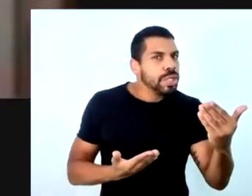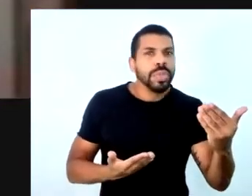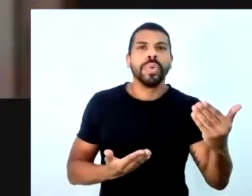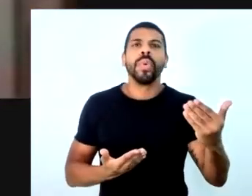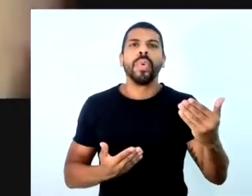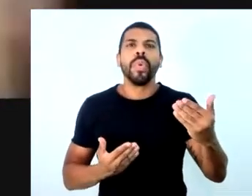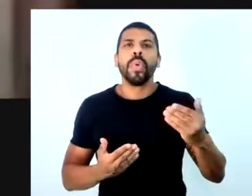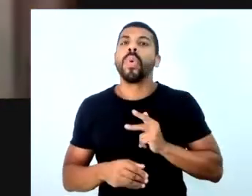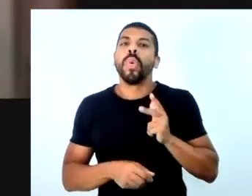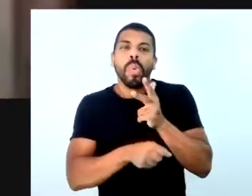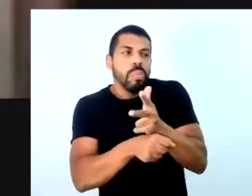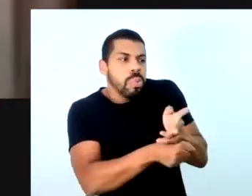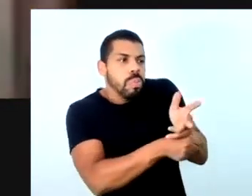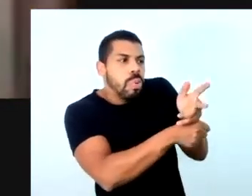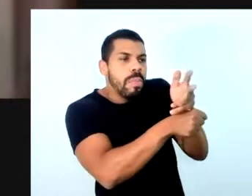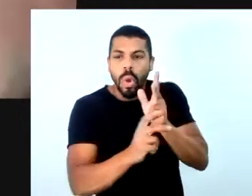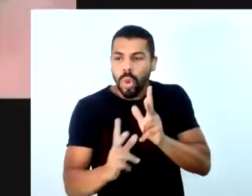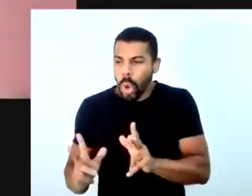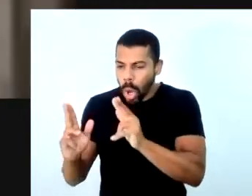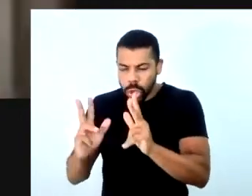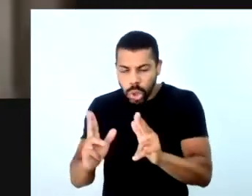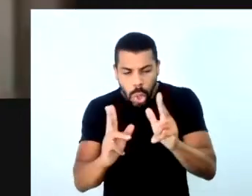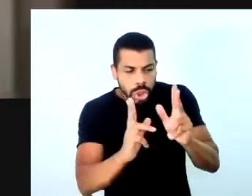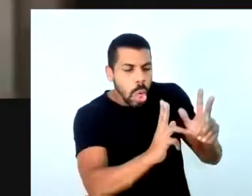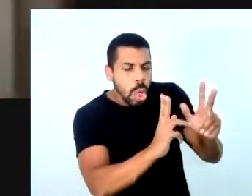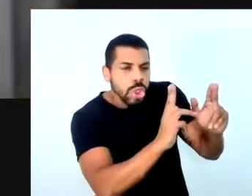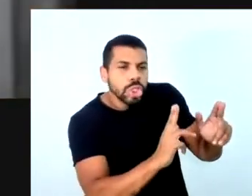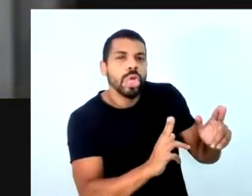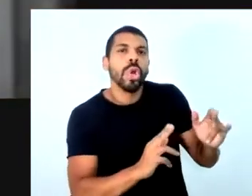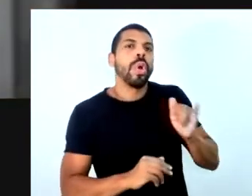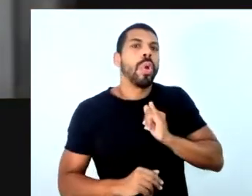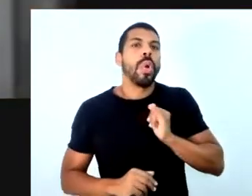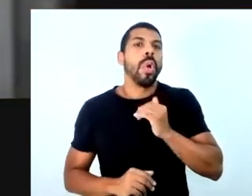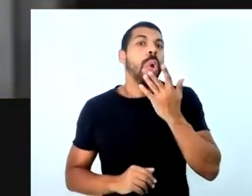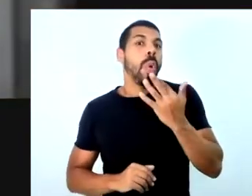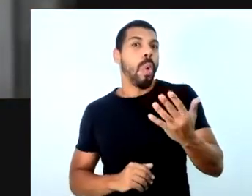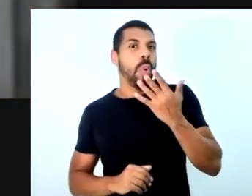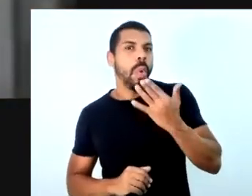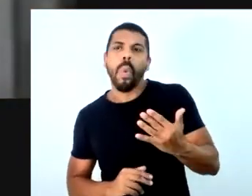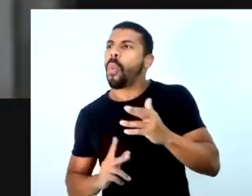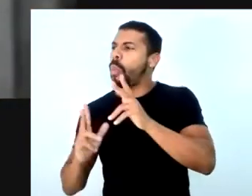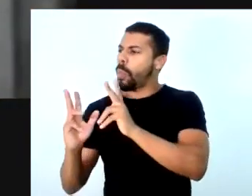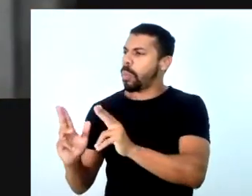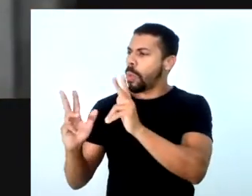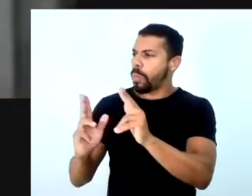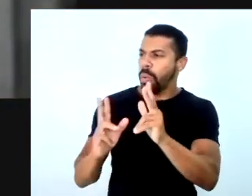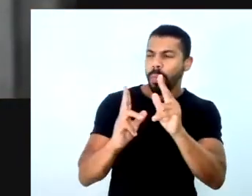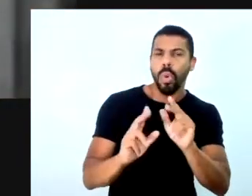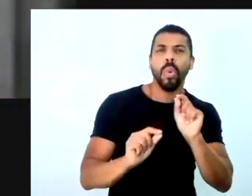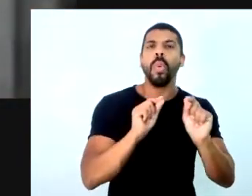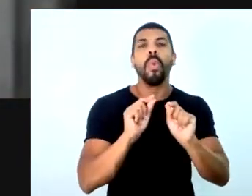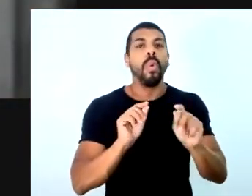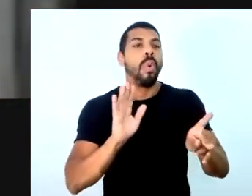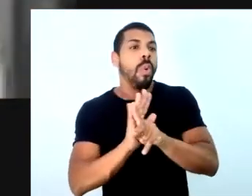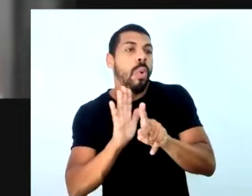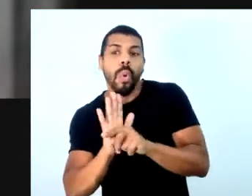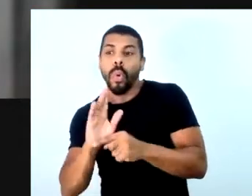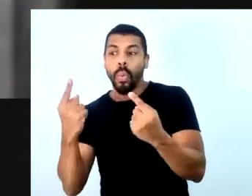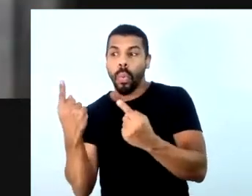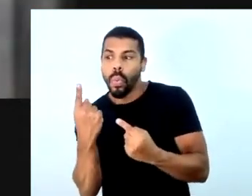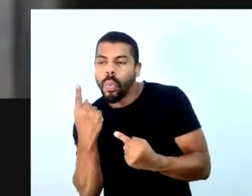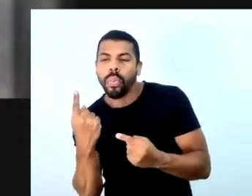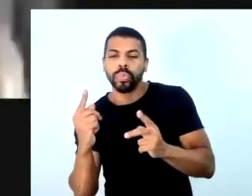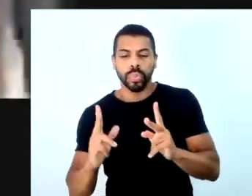o que cada pessoa me solicitou, os cortes que foram feitos. Eu tenho tipo a escaleta de cada corte, por